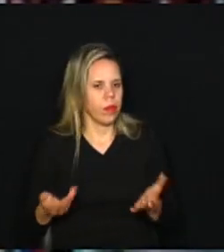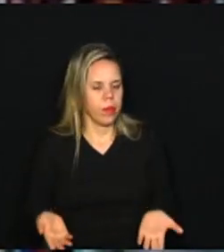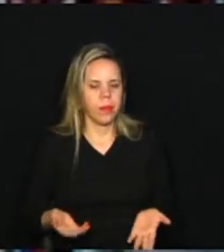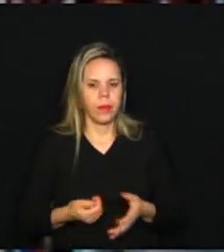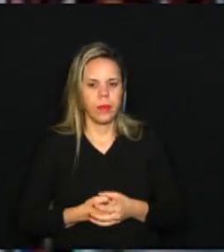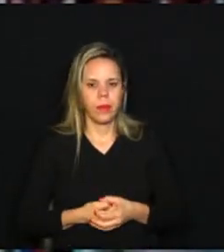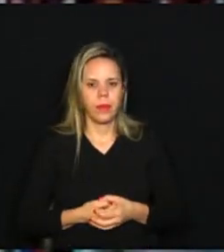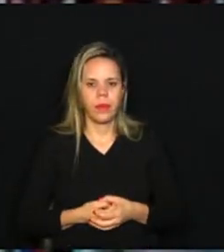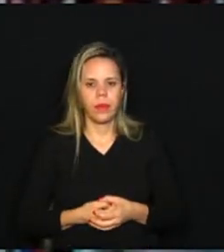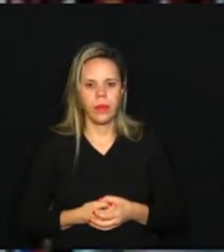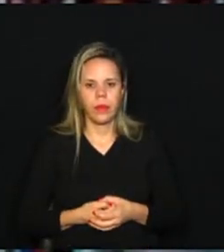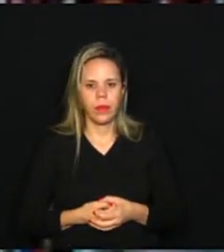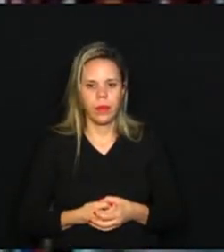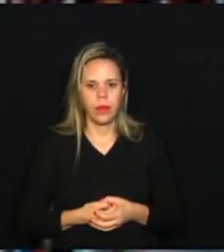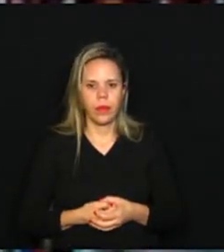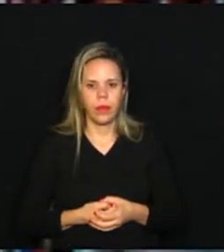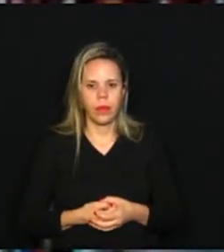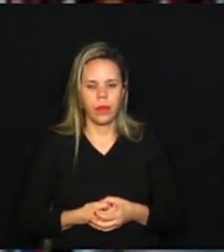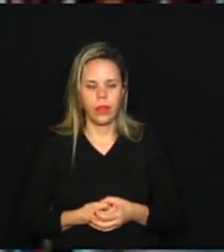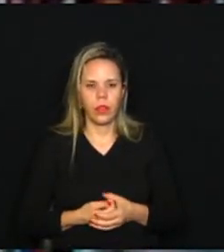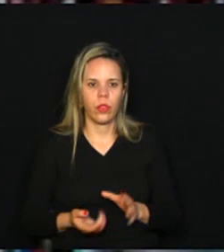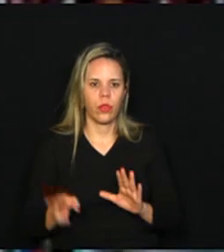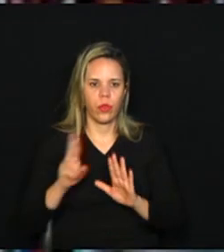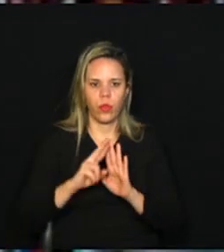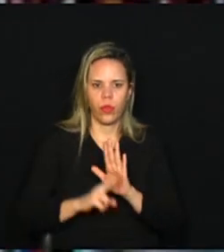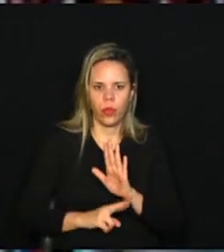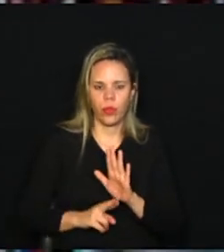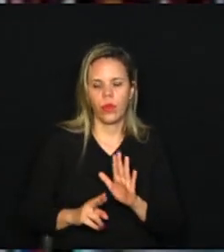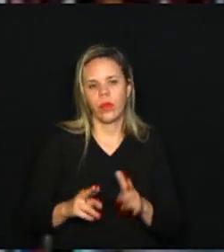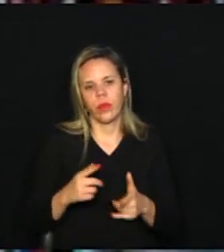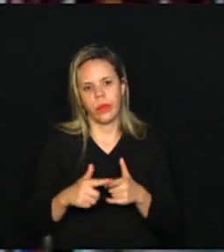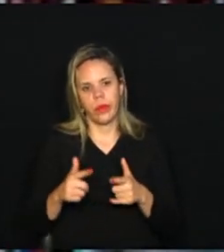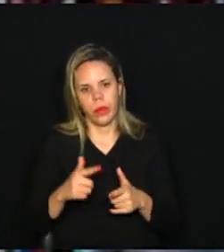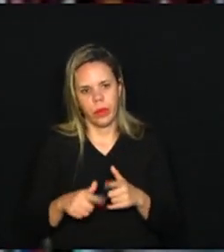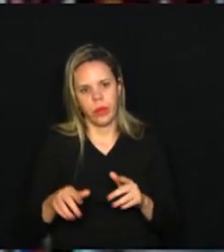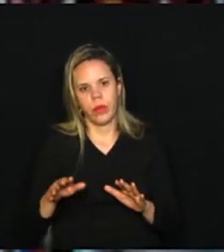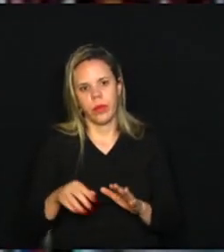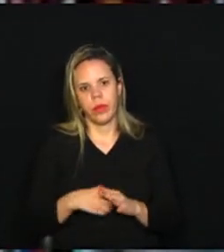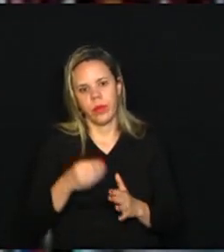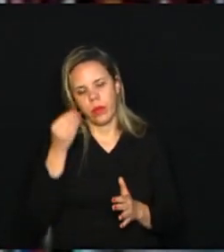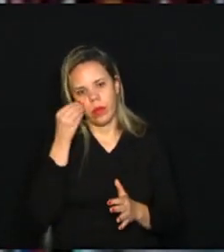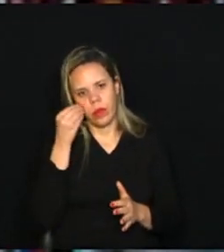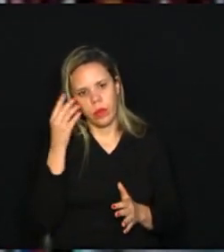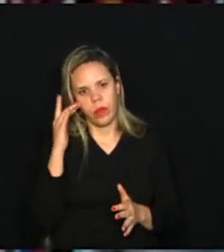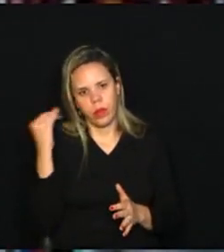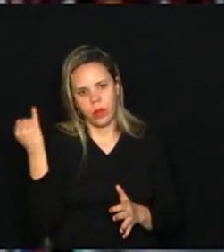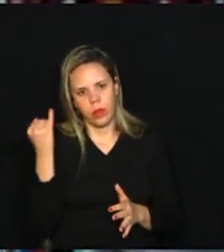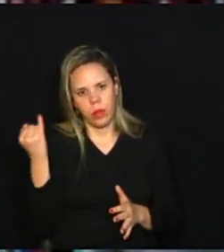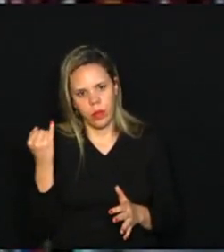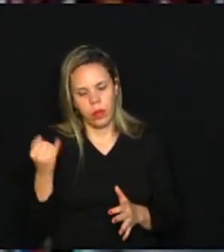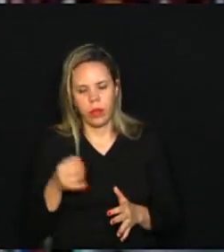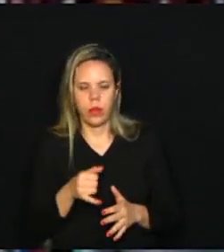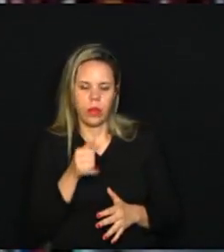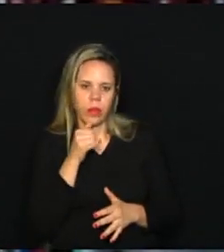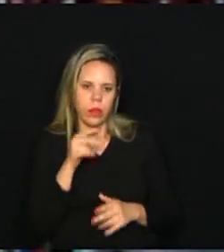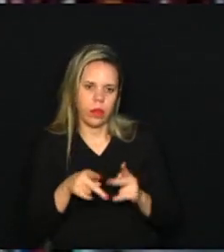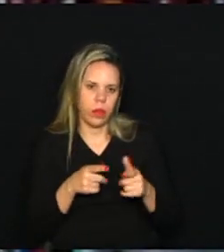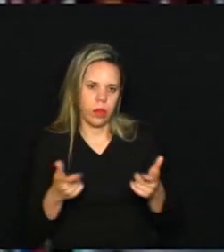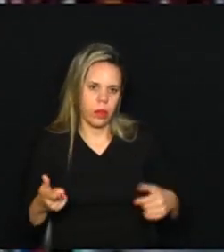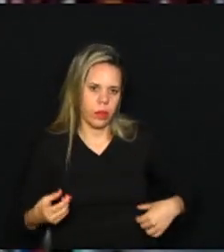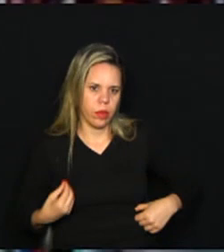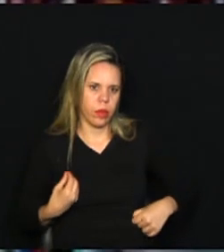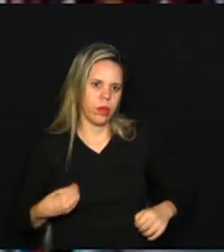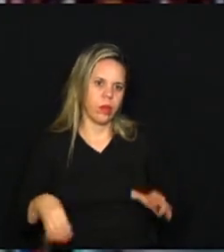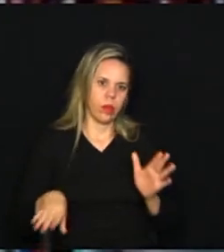caso também, colocar o critério da vulnerabilidade como um critério de testagem, eu acho que é importante, porque não necessariamente essa população está